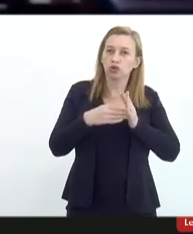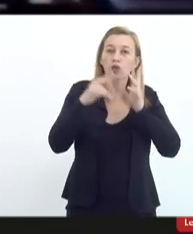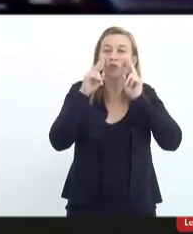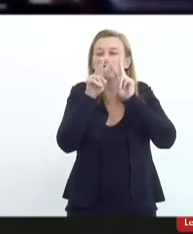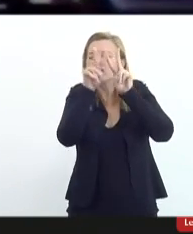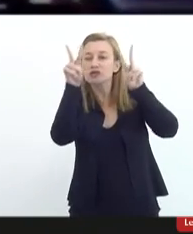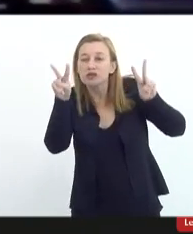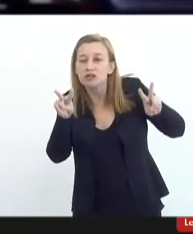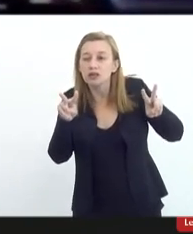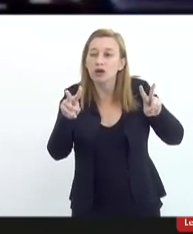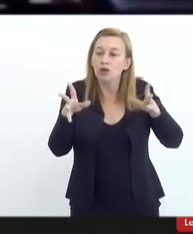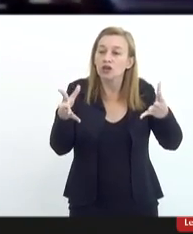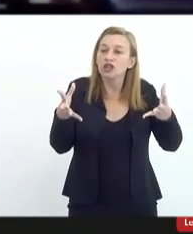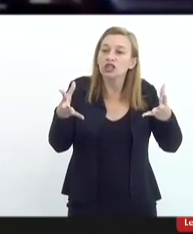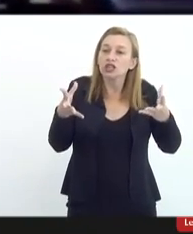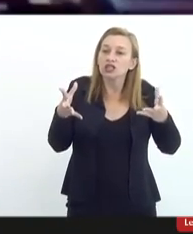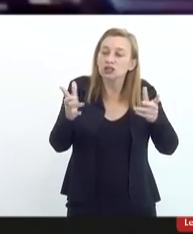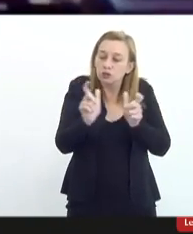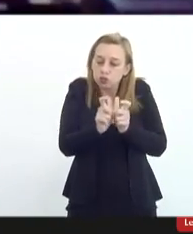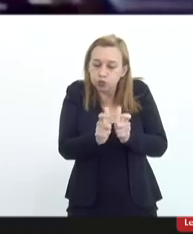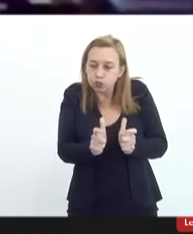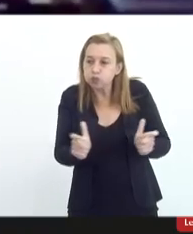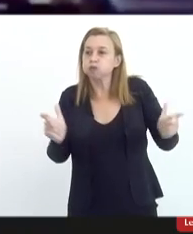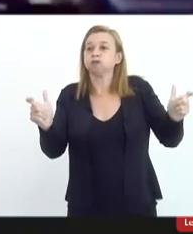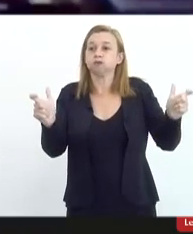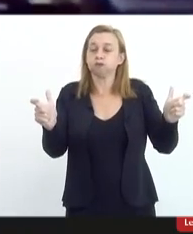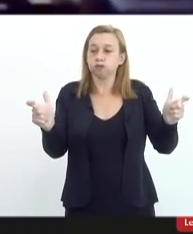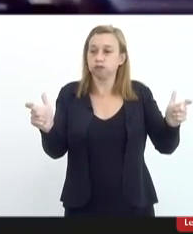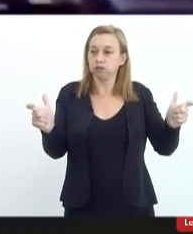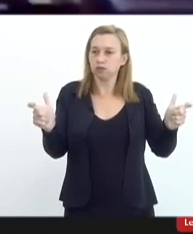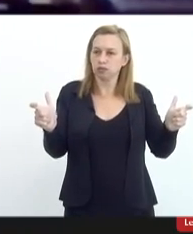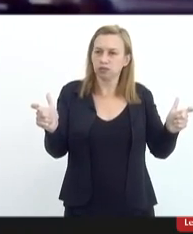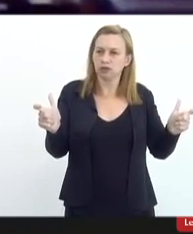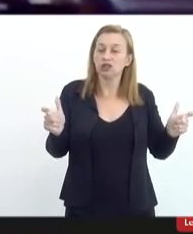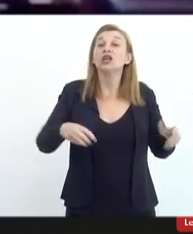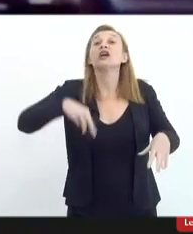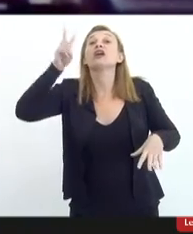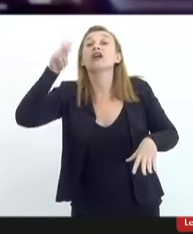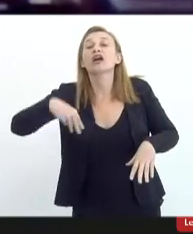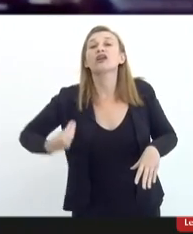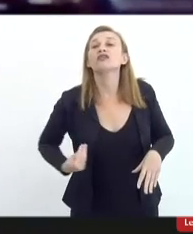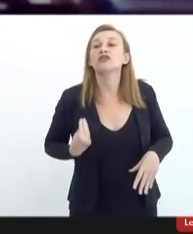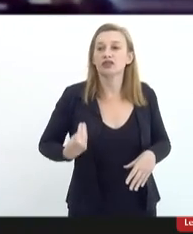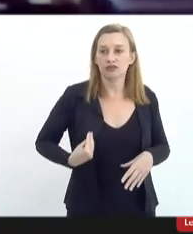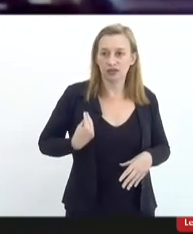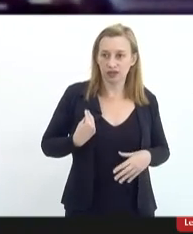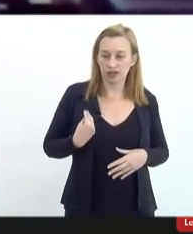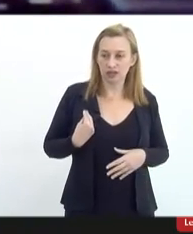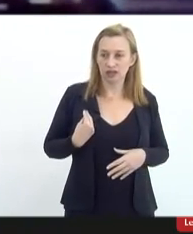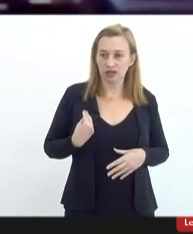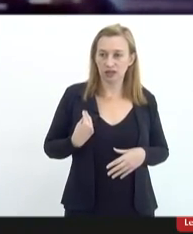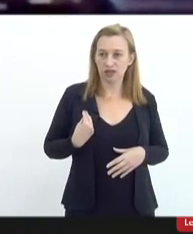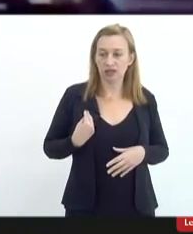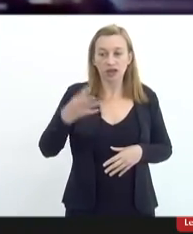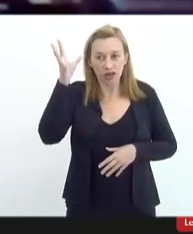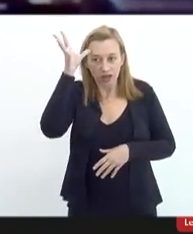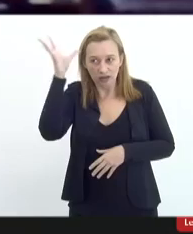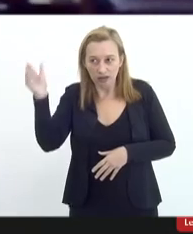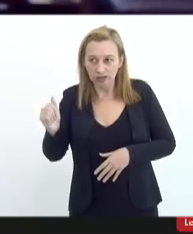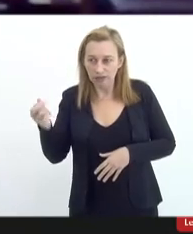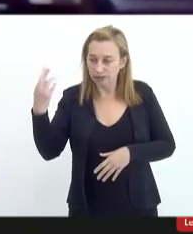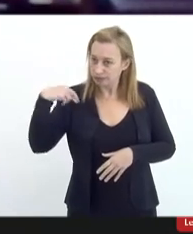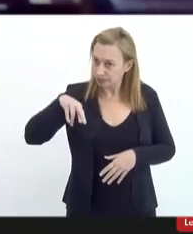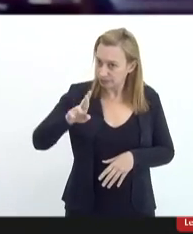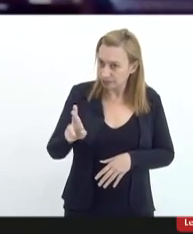visão muito distinta para quem vive as religiões de matriz